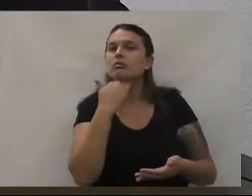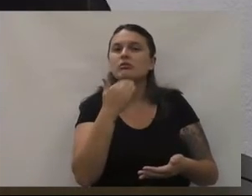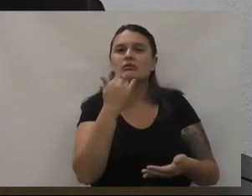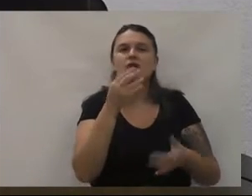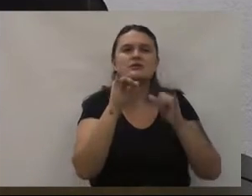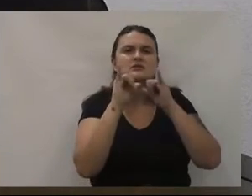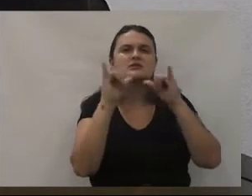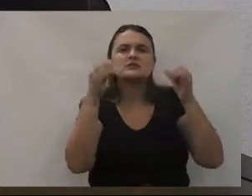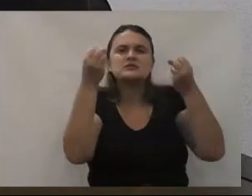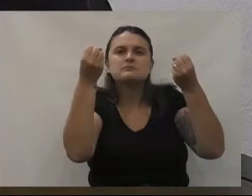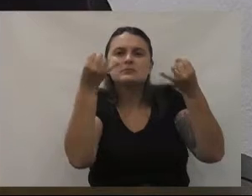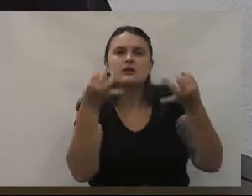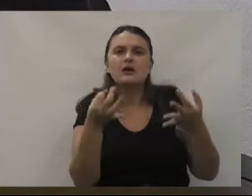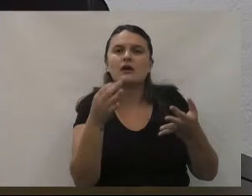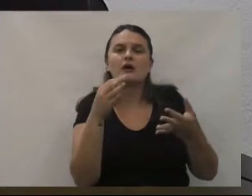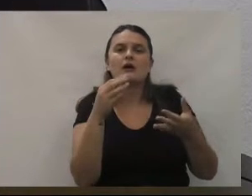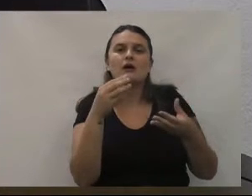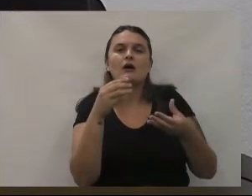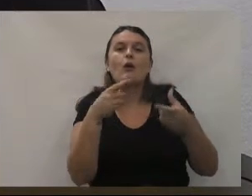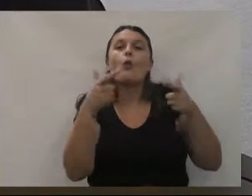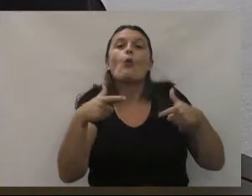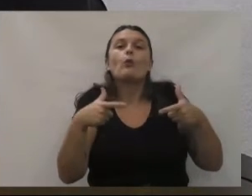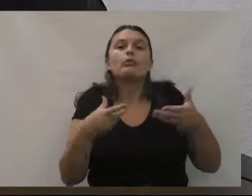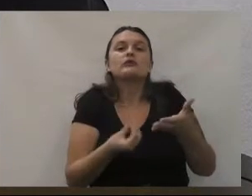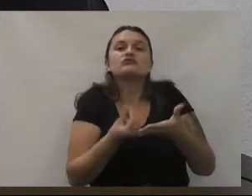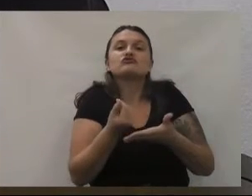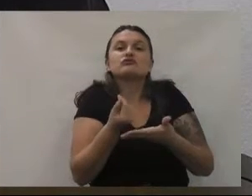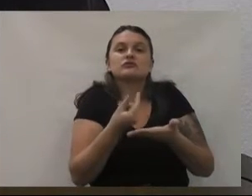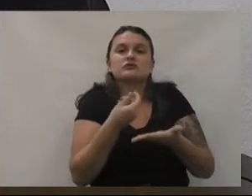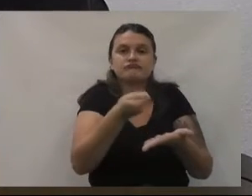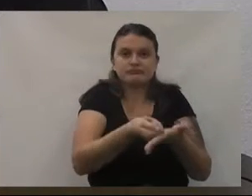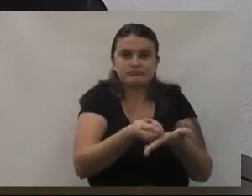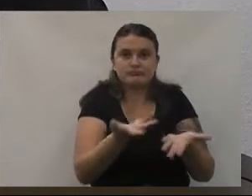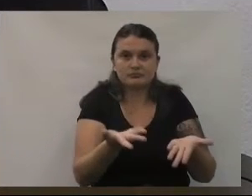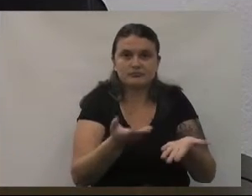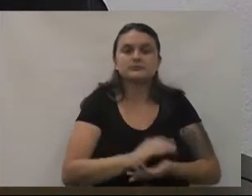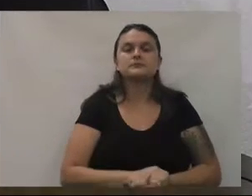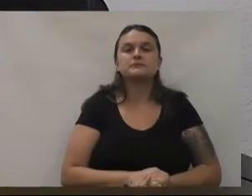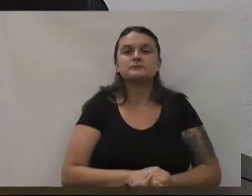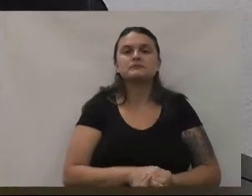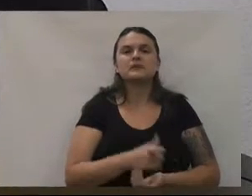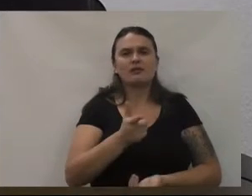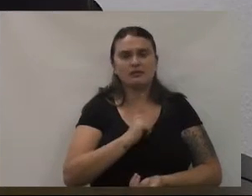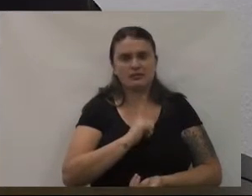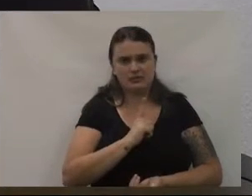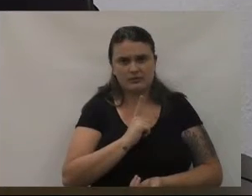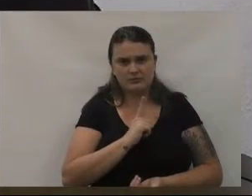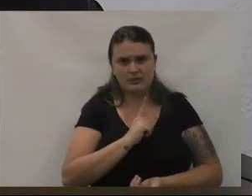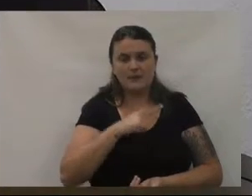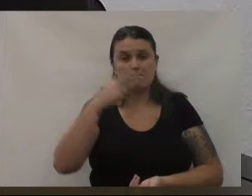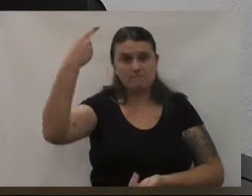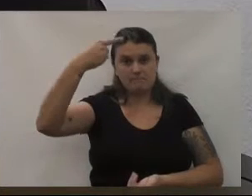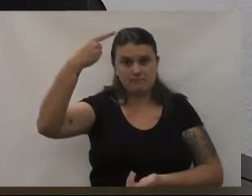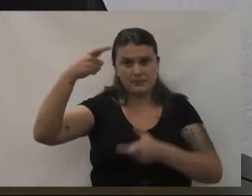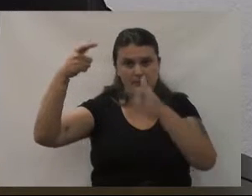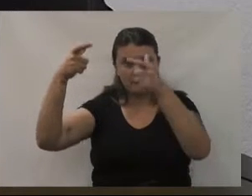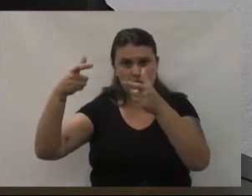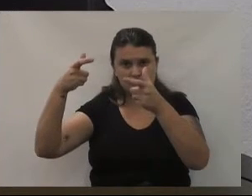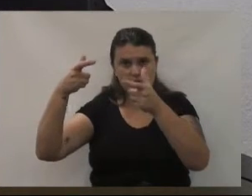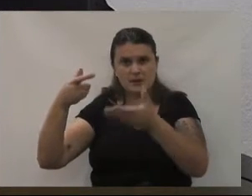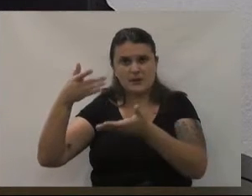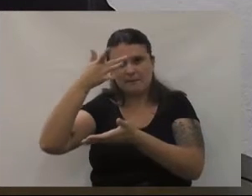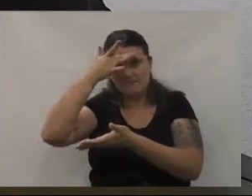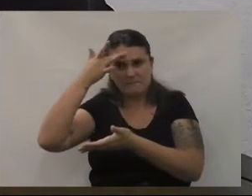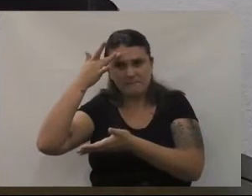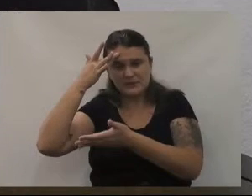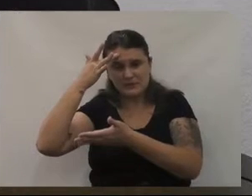custeio. E a transparência deveria começar por aí. Então, nós teríamos aí, em primeiro lugar, a contribuição